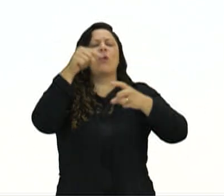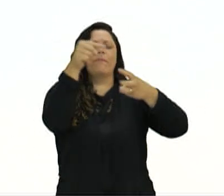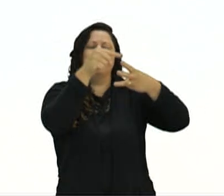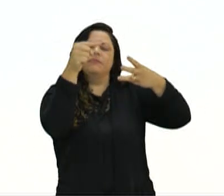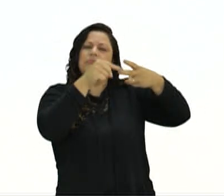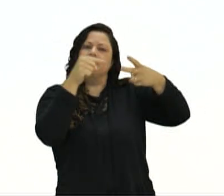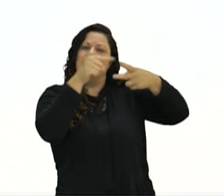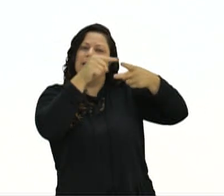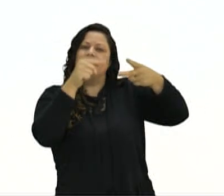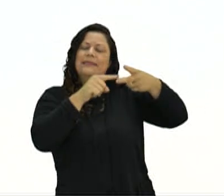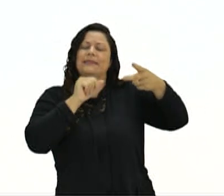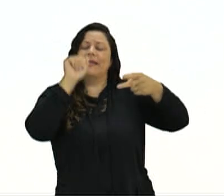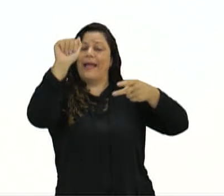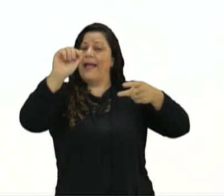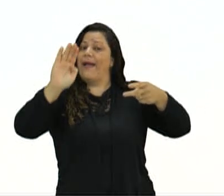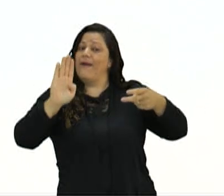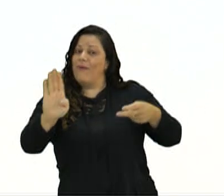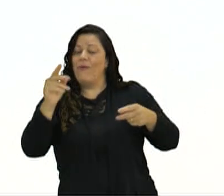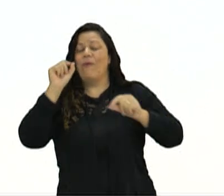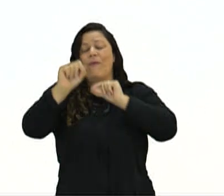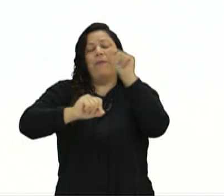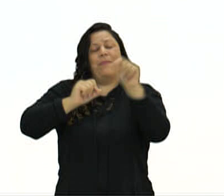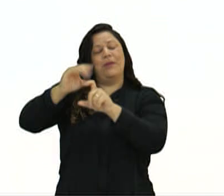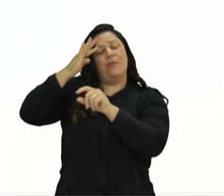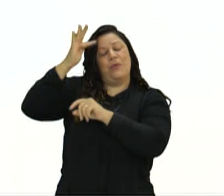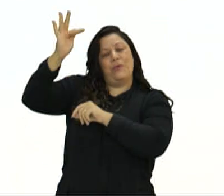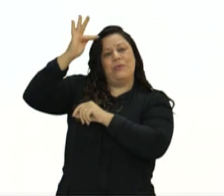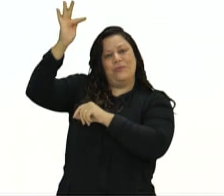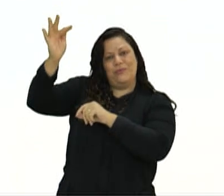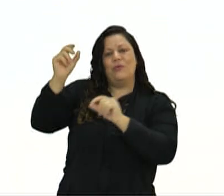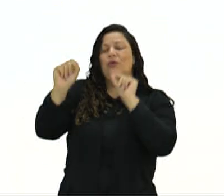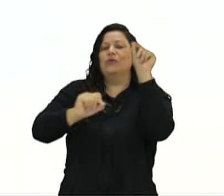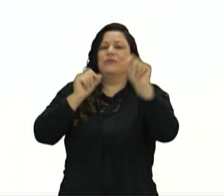Montesquieu. E daqui a pouquinho a gente volta com a correção.